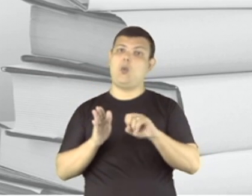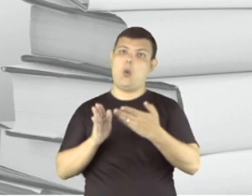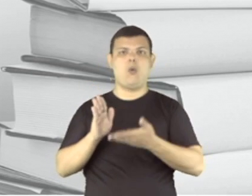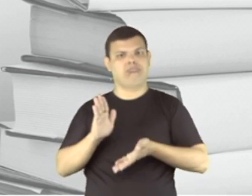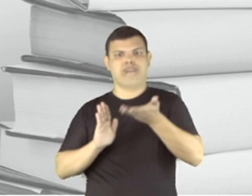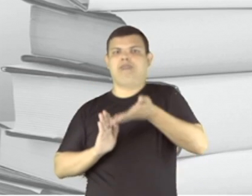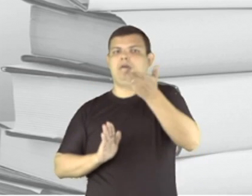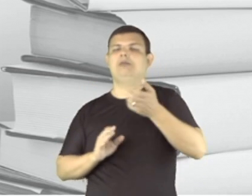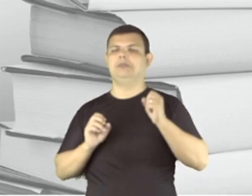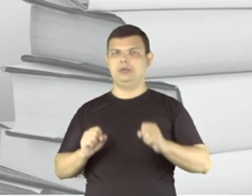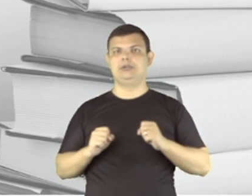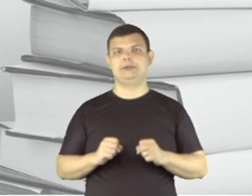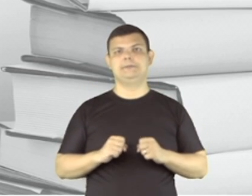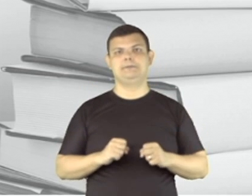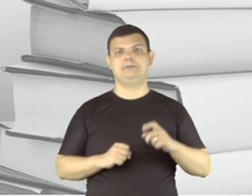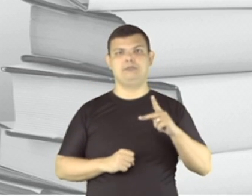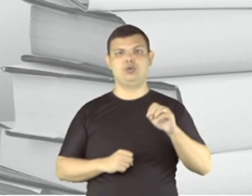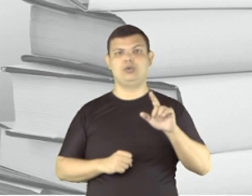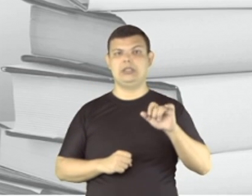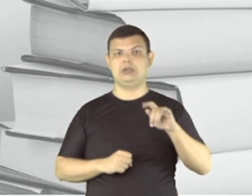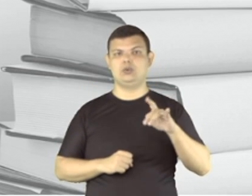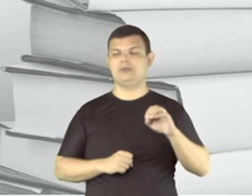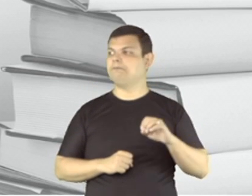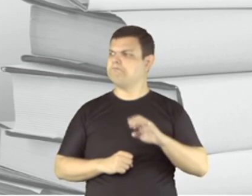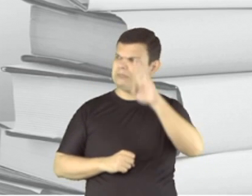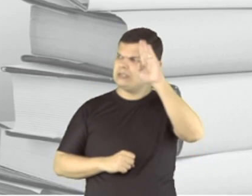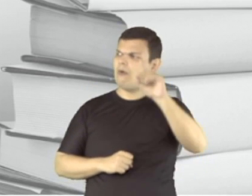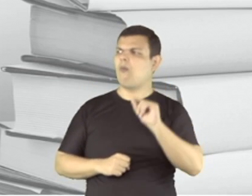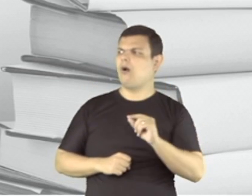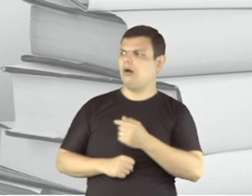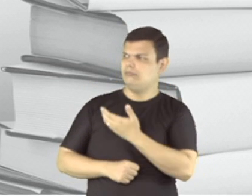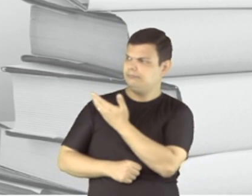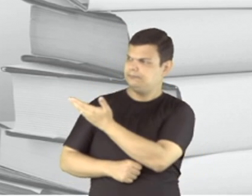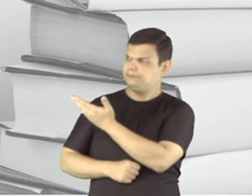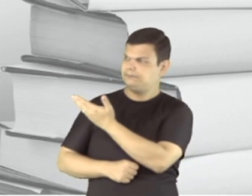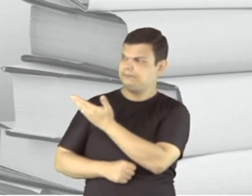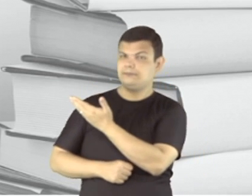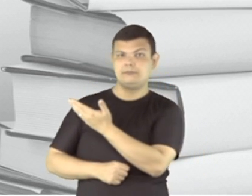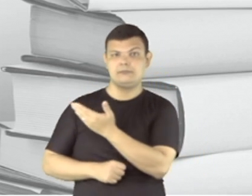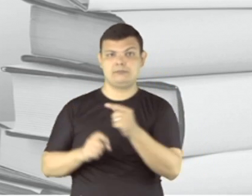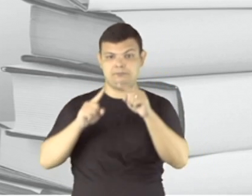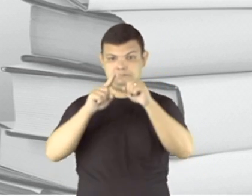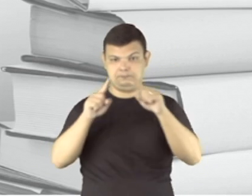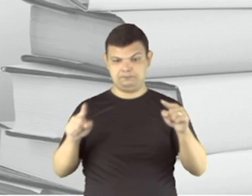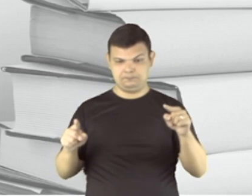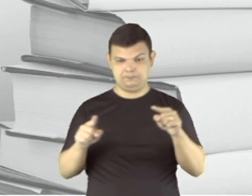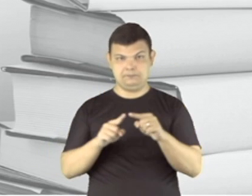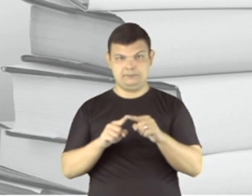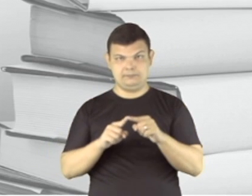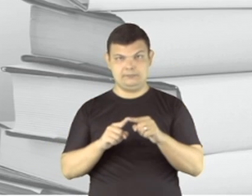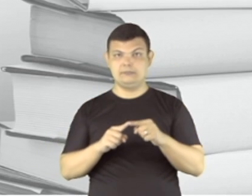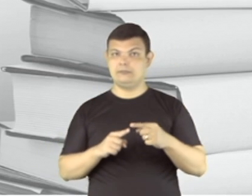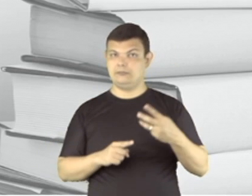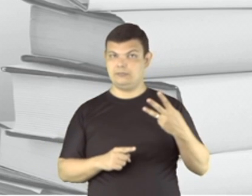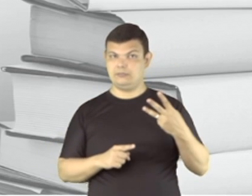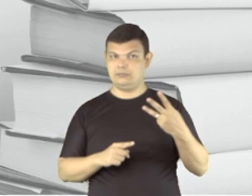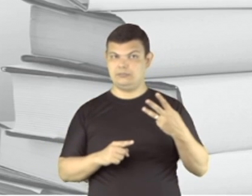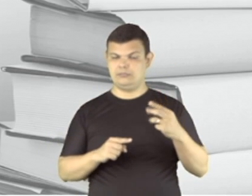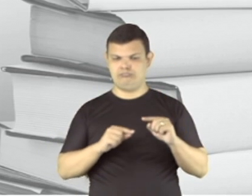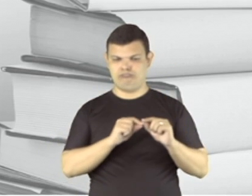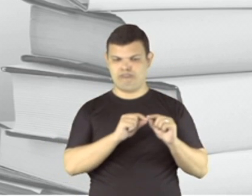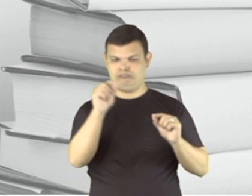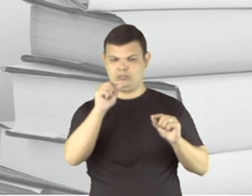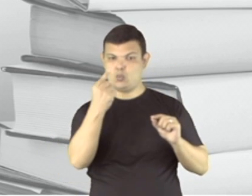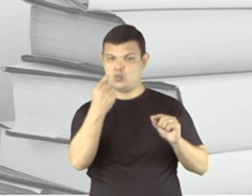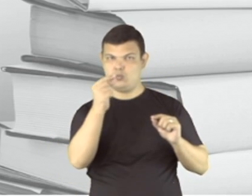de polígonos. E aqui a gente vê as principais figuras planas. Triângulo, olha, um segmento de reta, que é